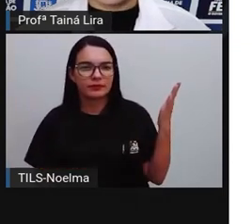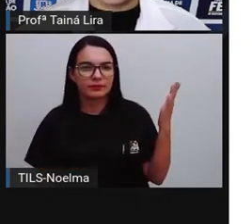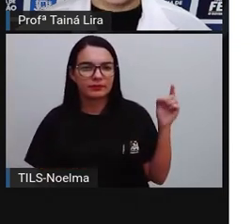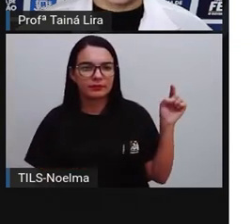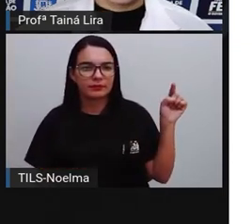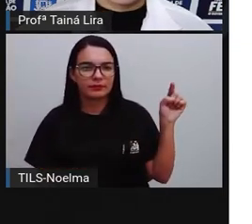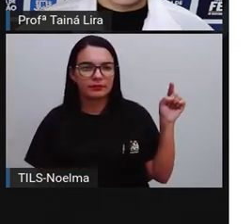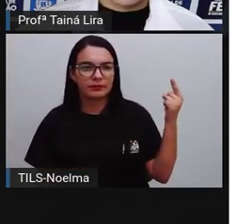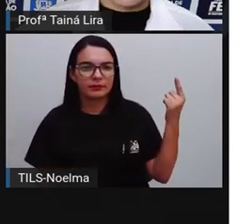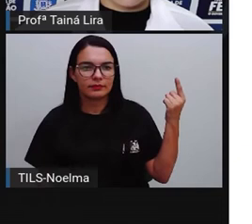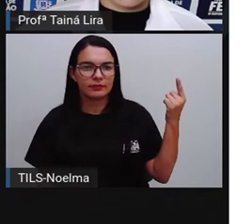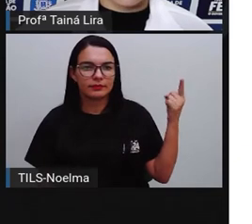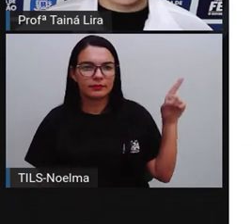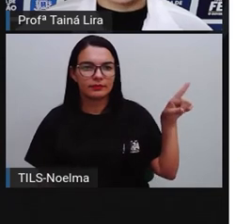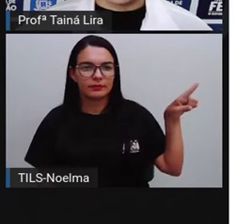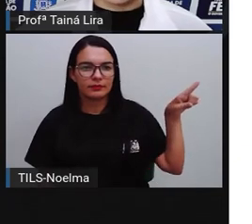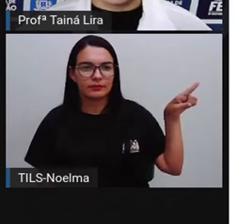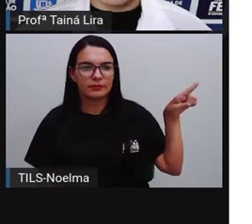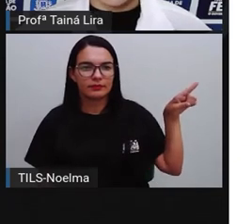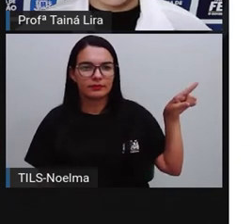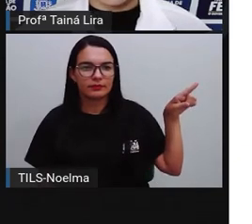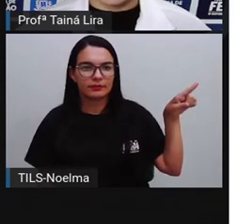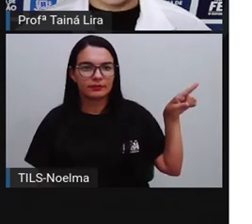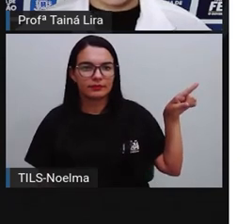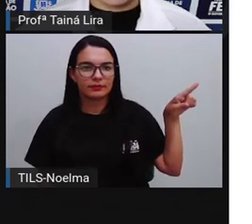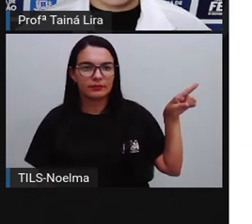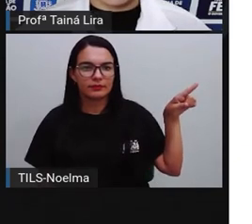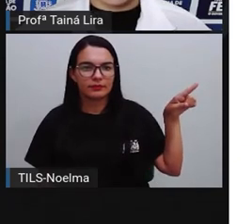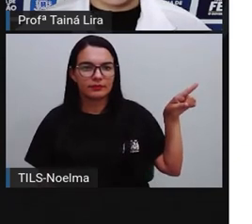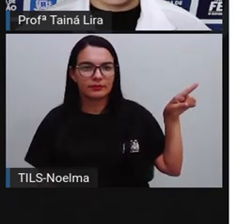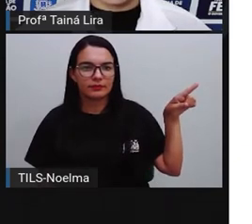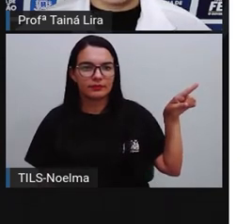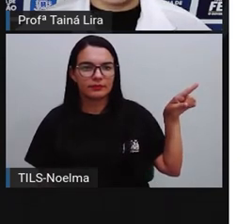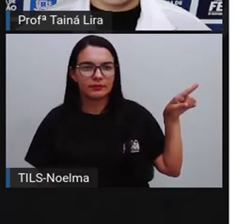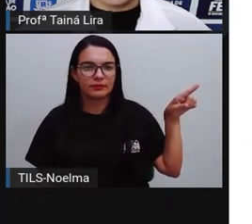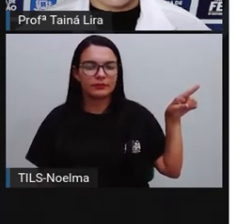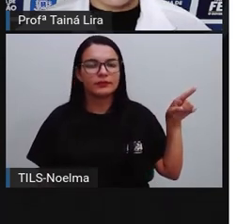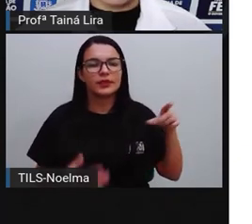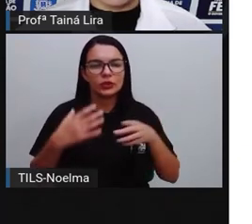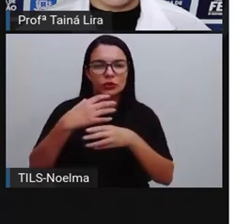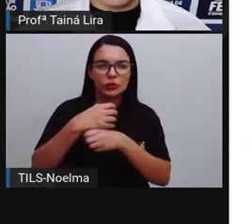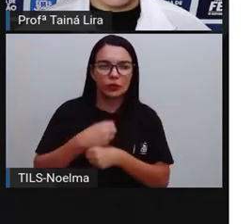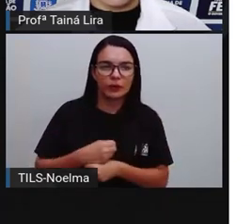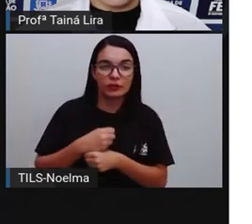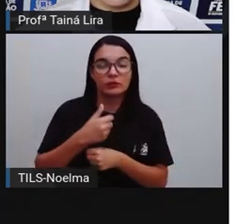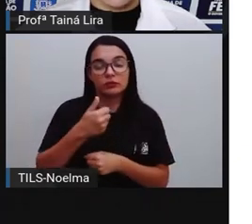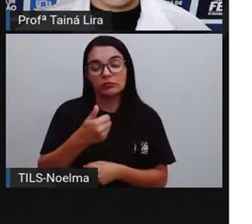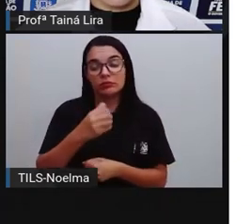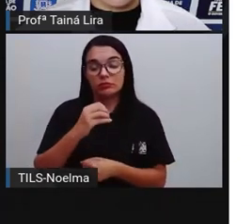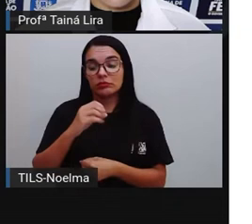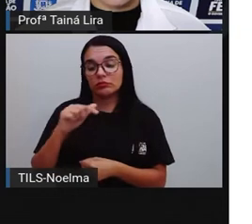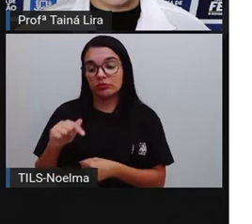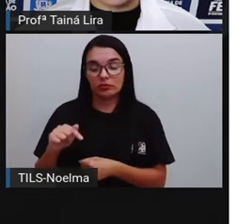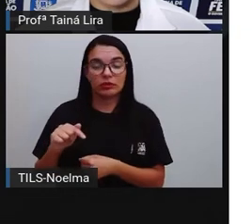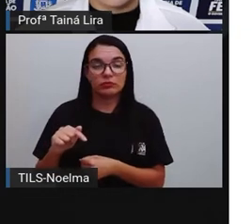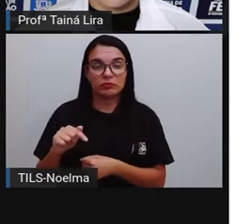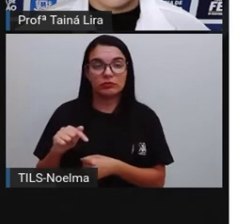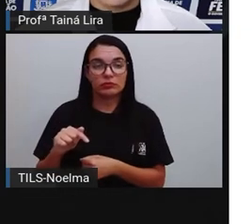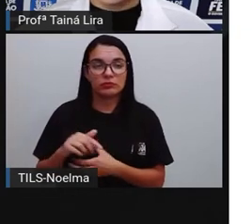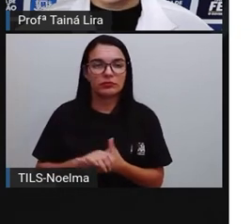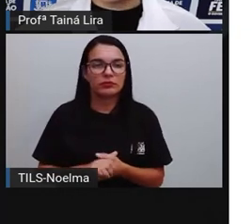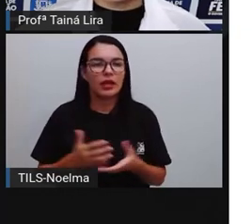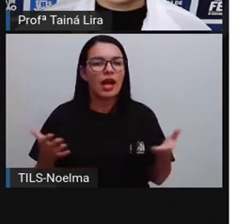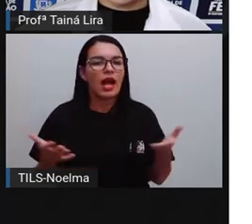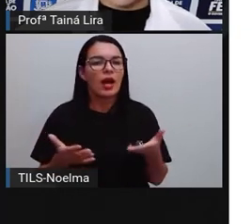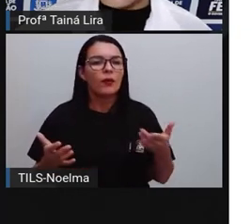40 60 80 100 e no final o número sete